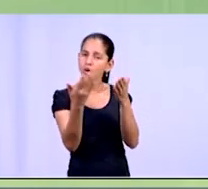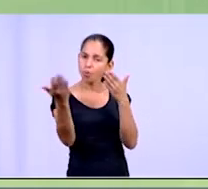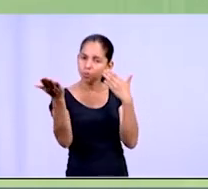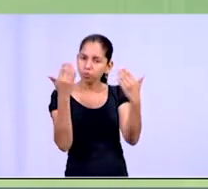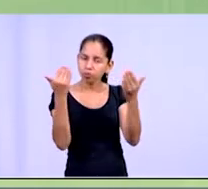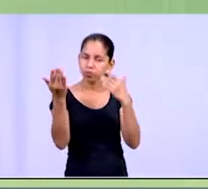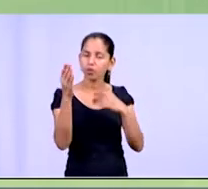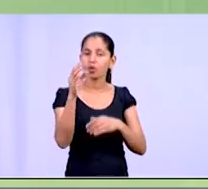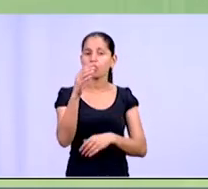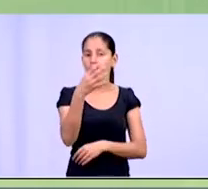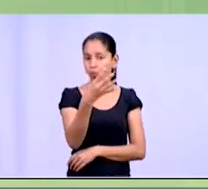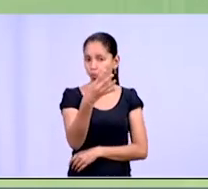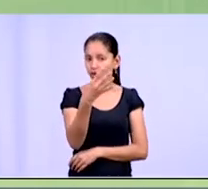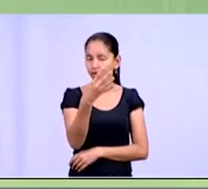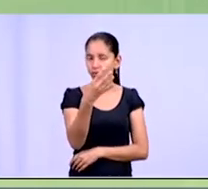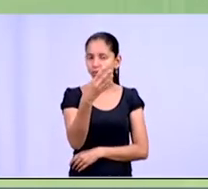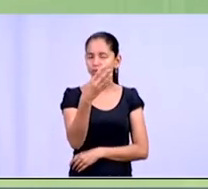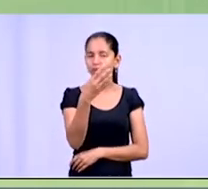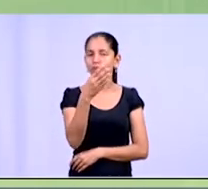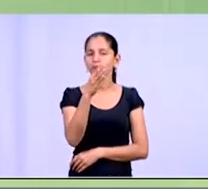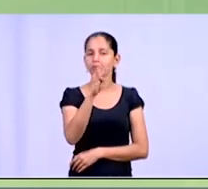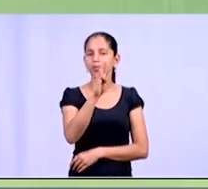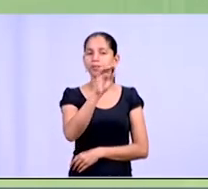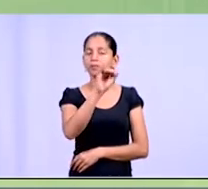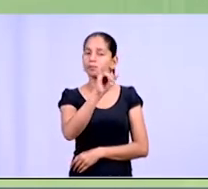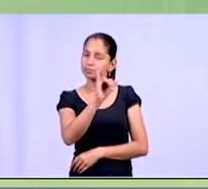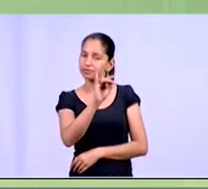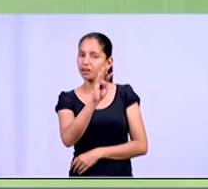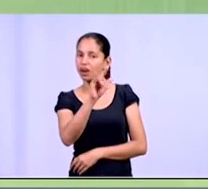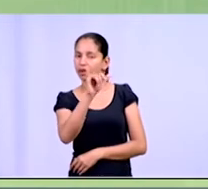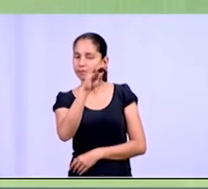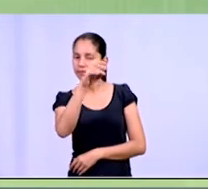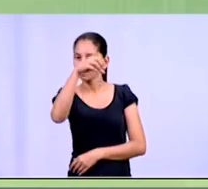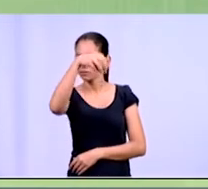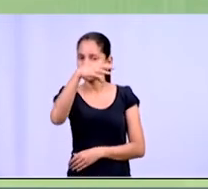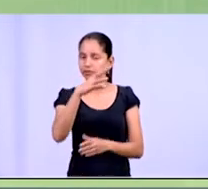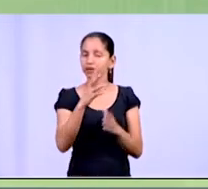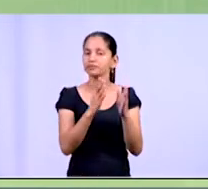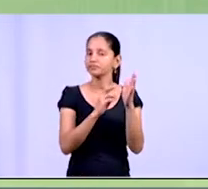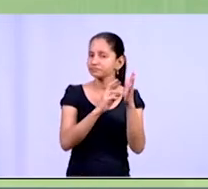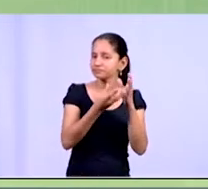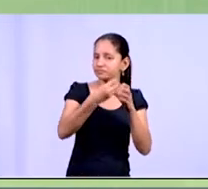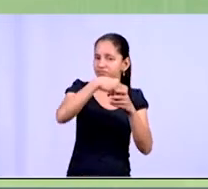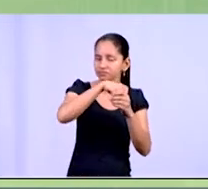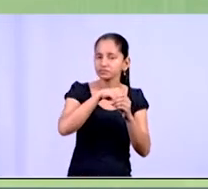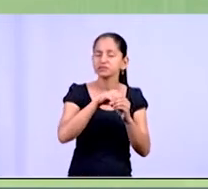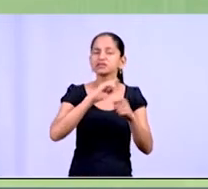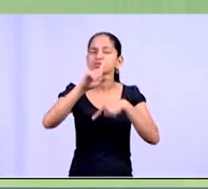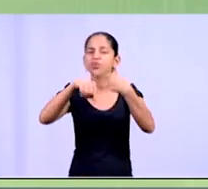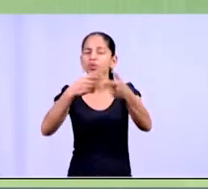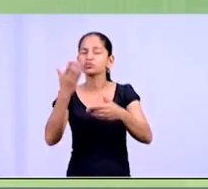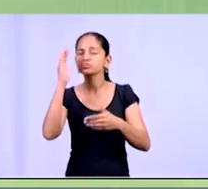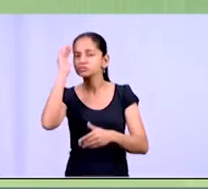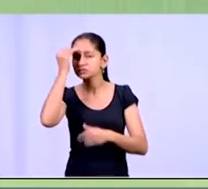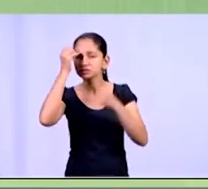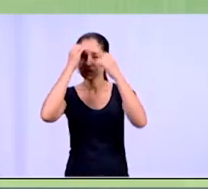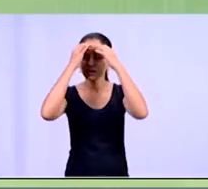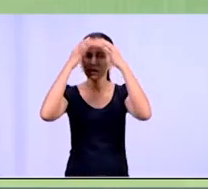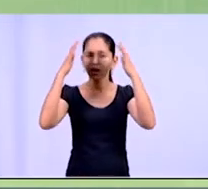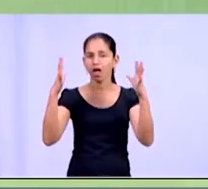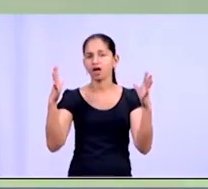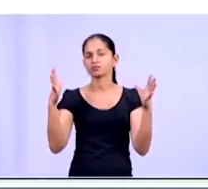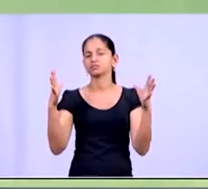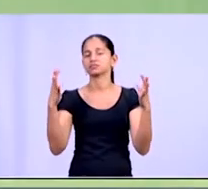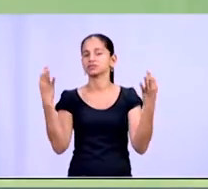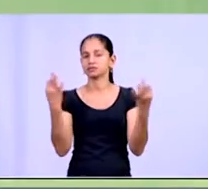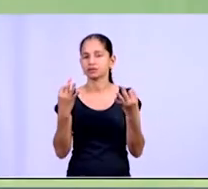bi lâmpadas dentro dele. A gente vai falar mais dos processadores na próxima aula, que a gente vai entender como é que funciona.